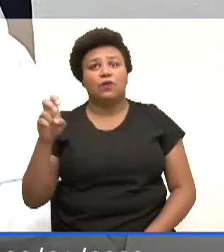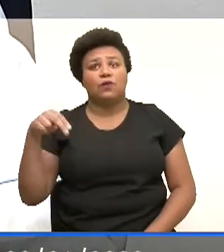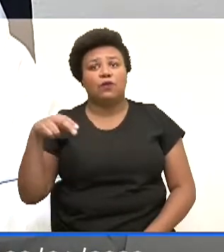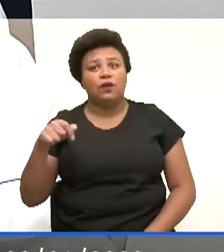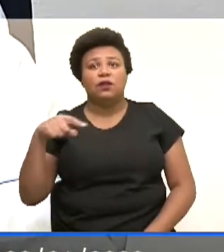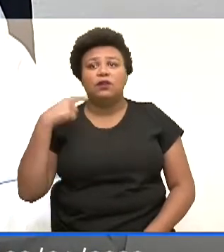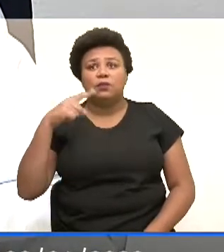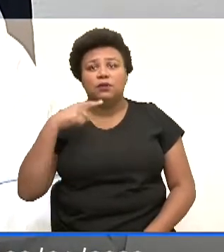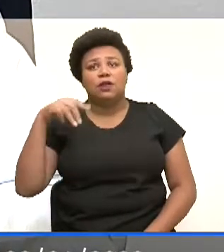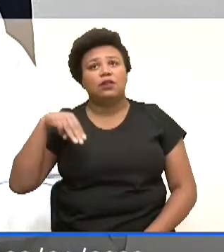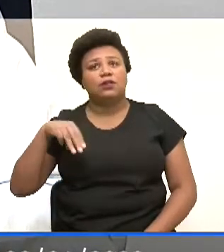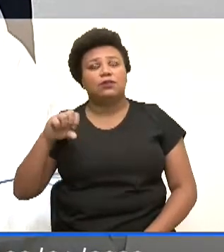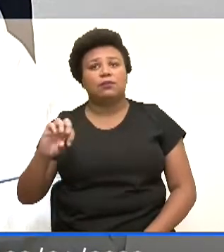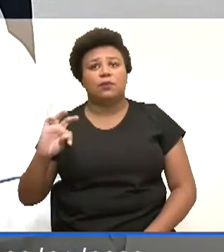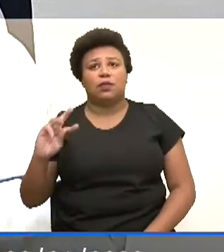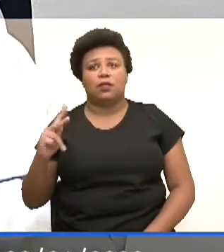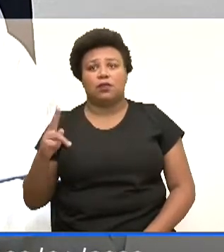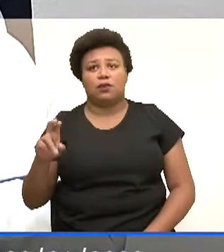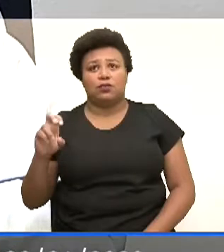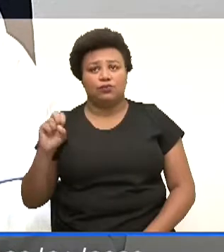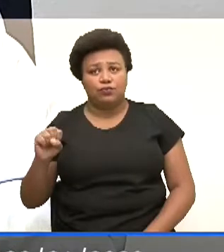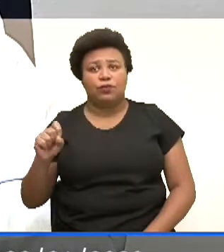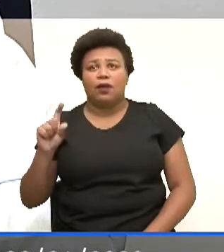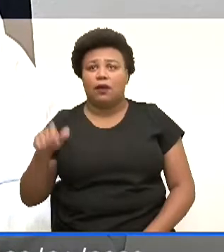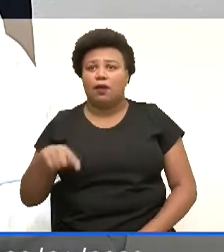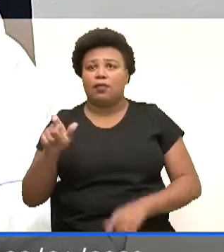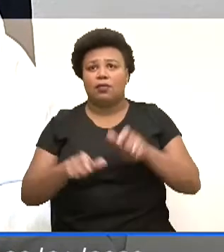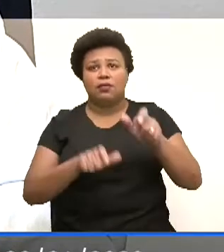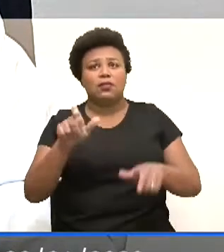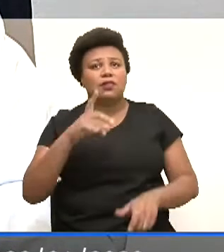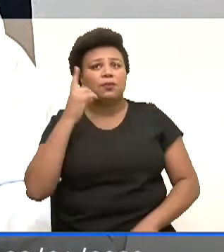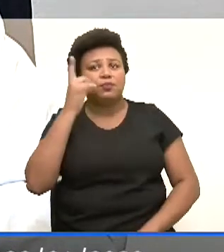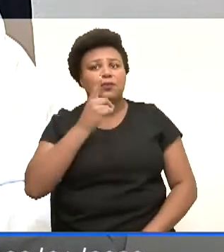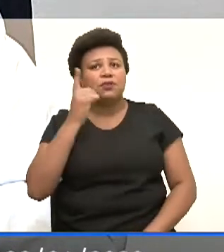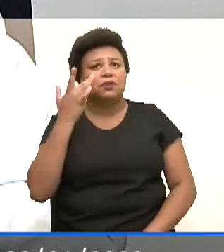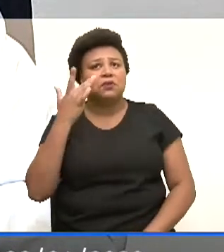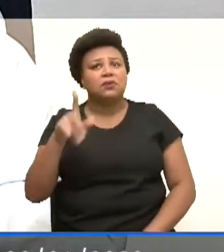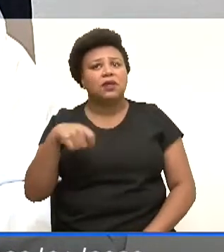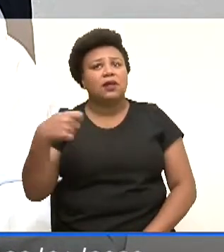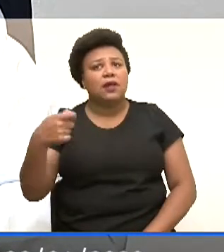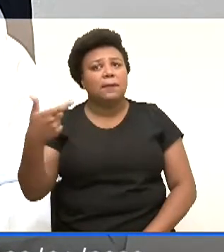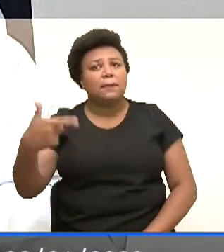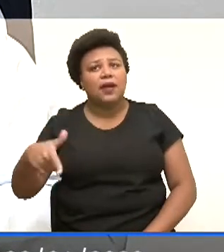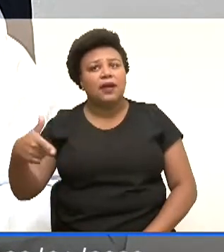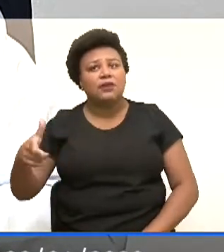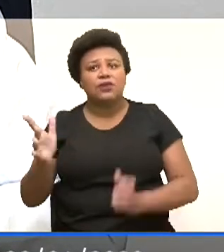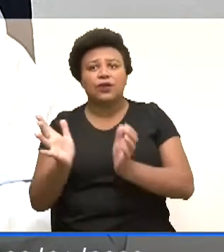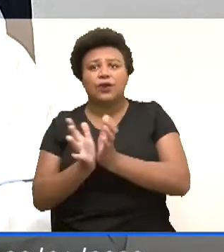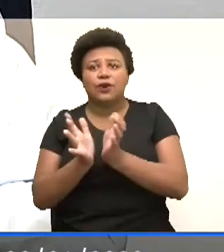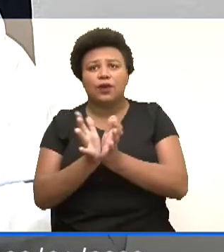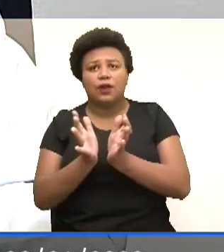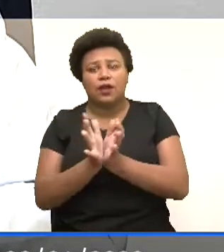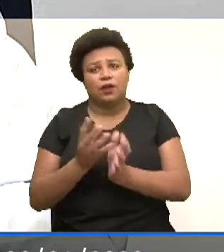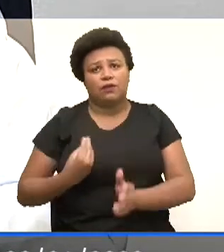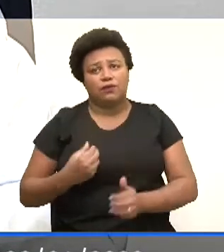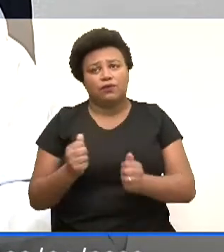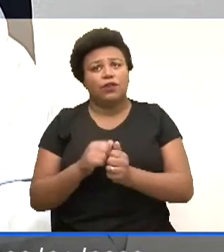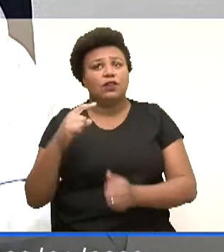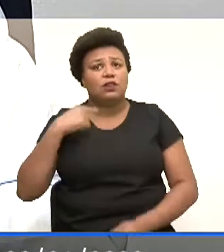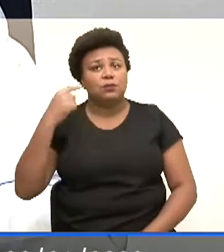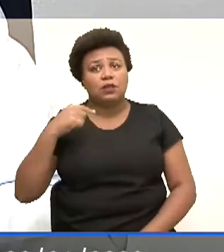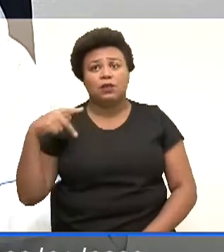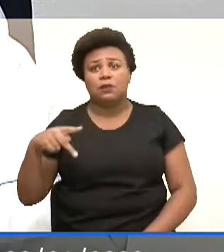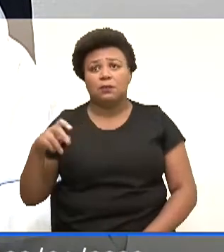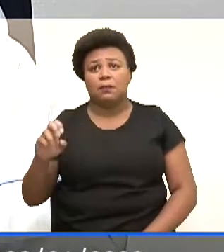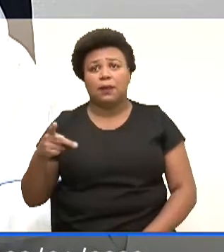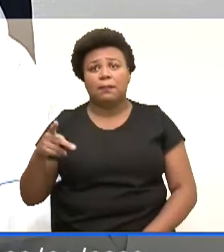Matheus Vespe, que são os deputados, não sei se tem mais algum colega, deputado Pepe